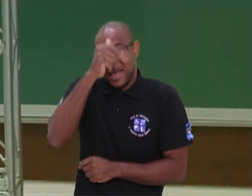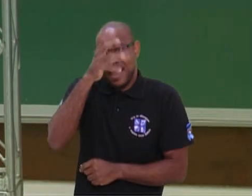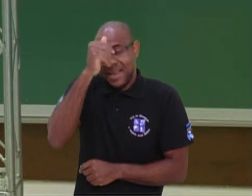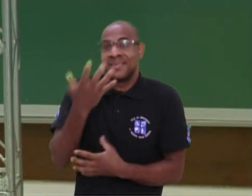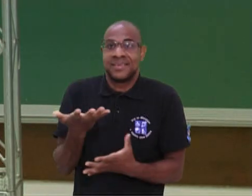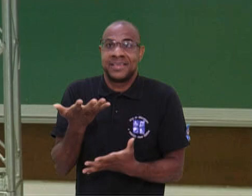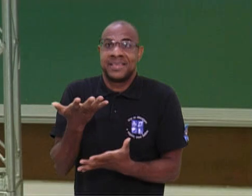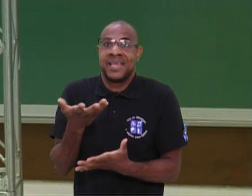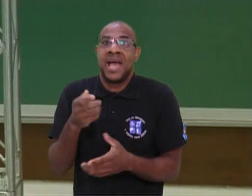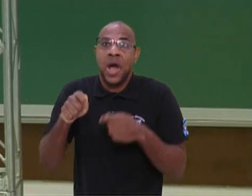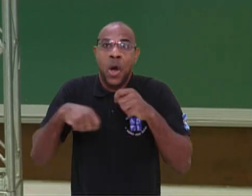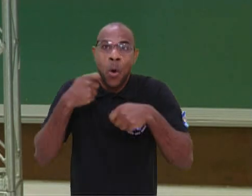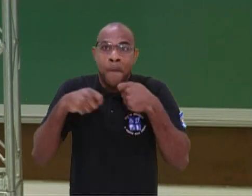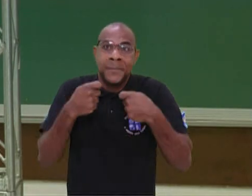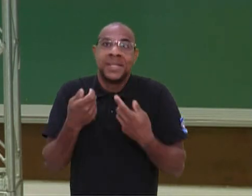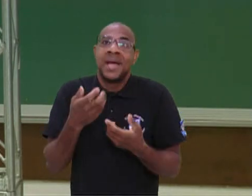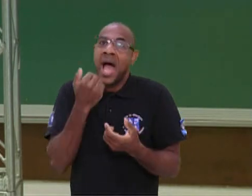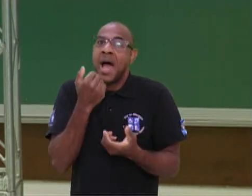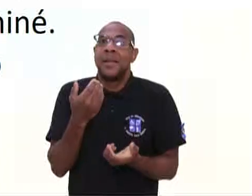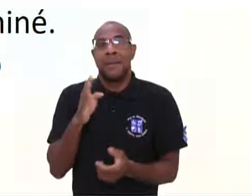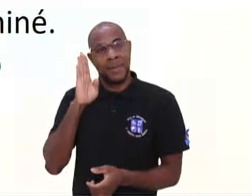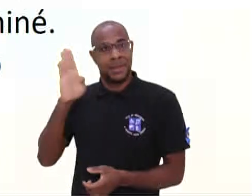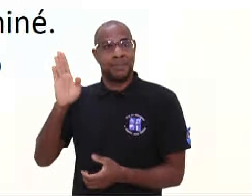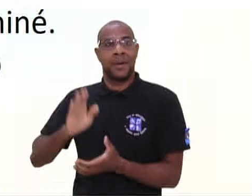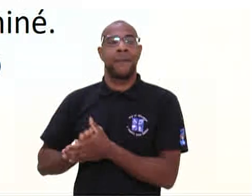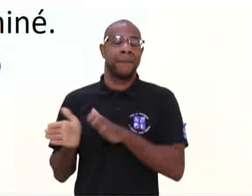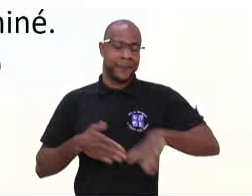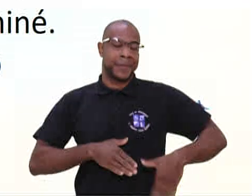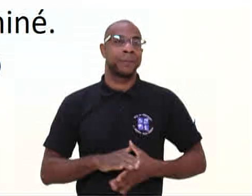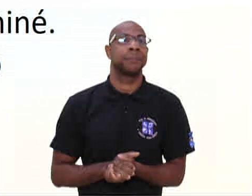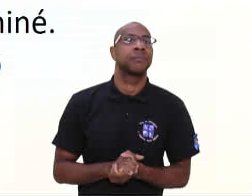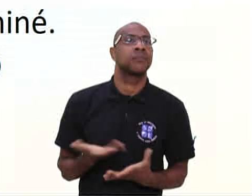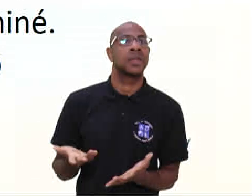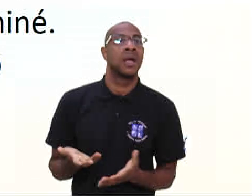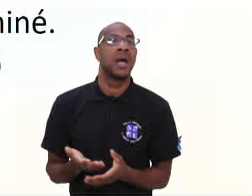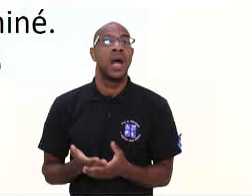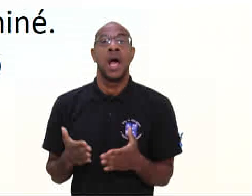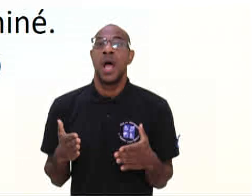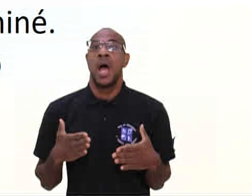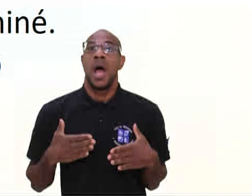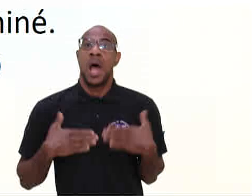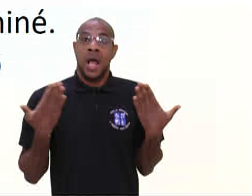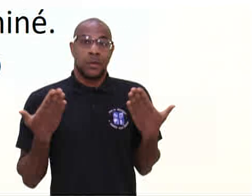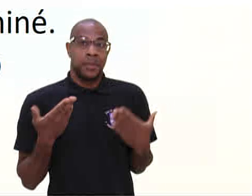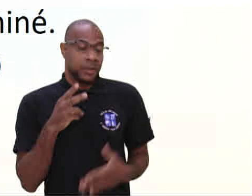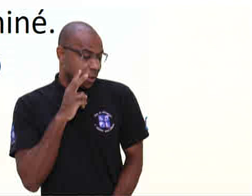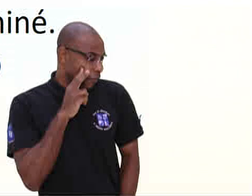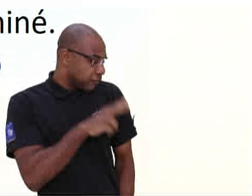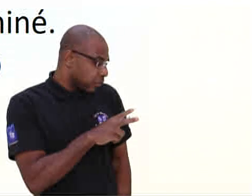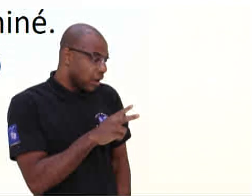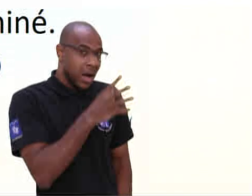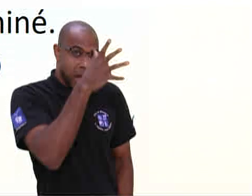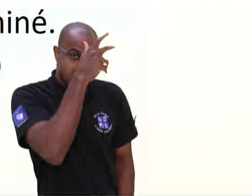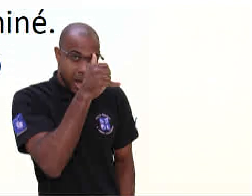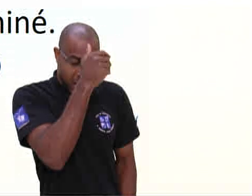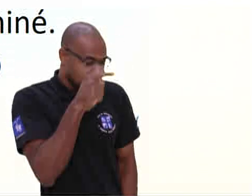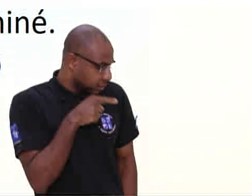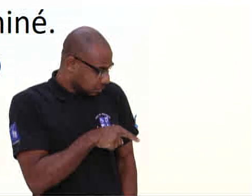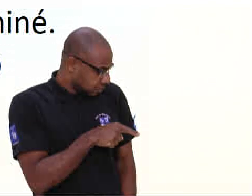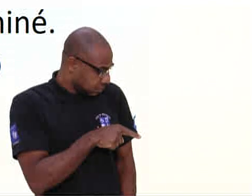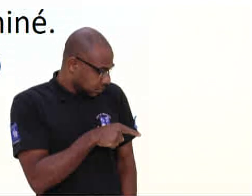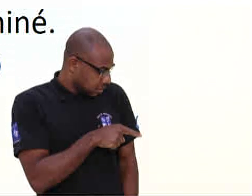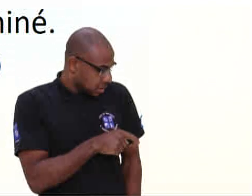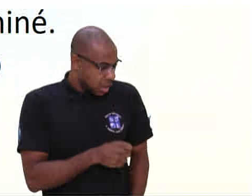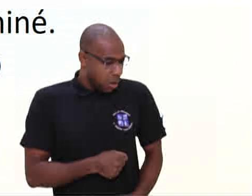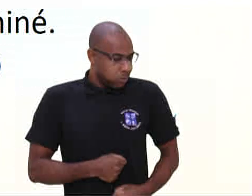não é? Sigamos. Foi, pois, uma surpresa quando a viram abrir as asas de curto voo, inchar o peito e,